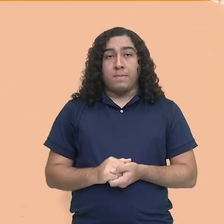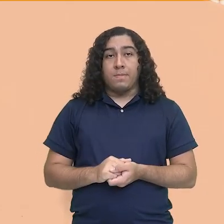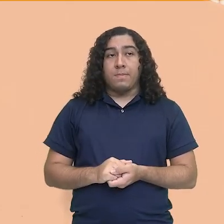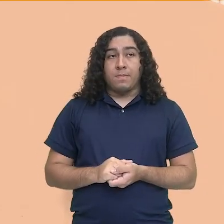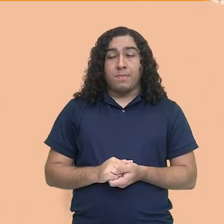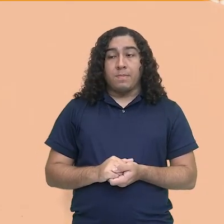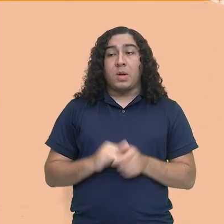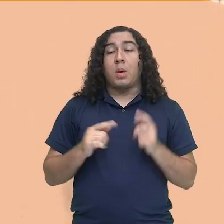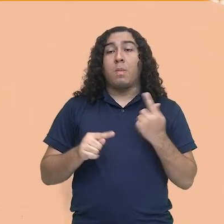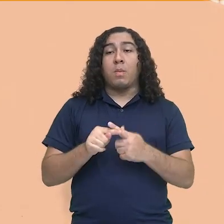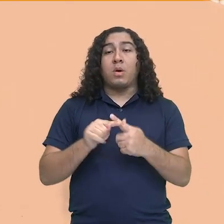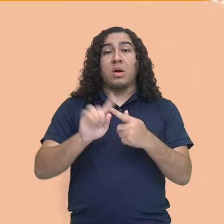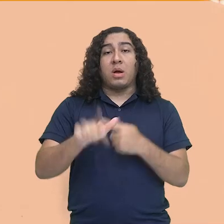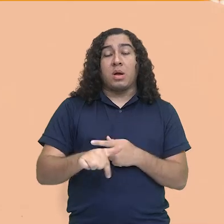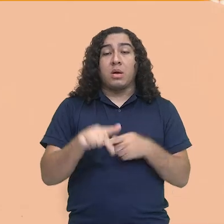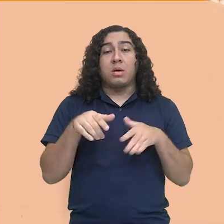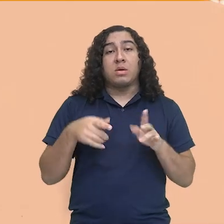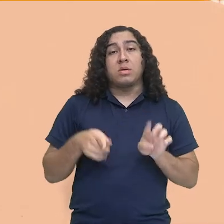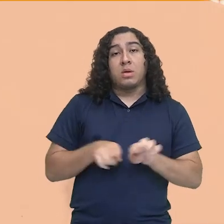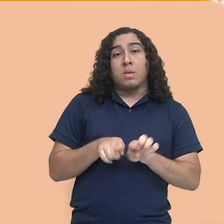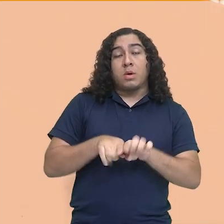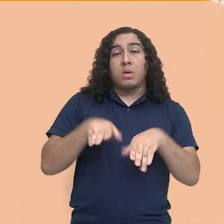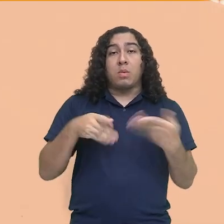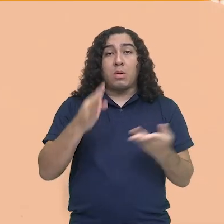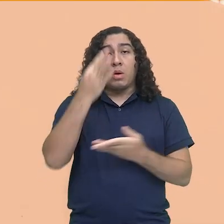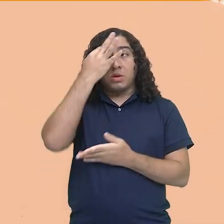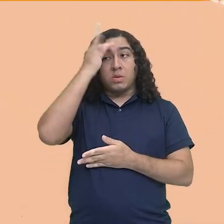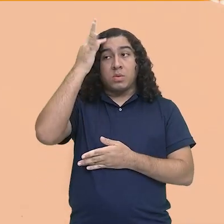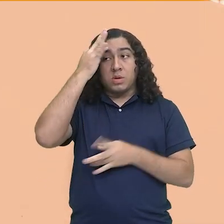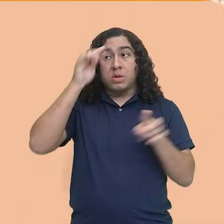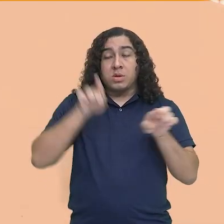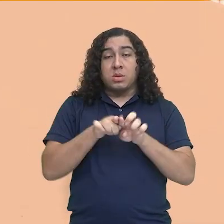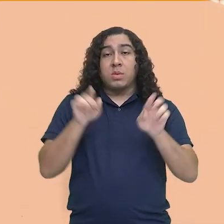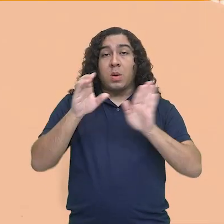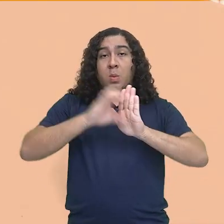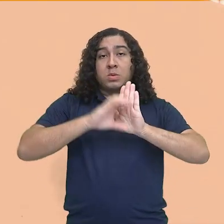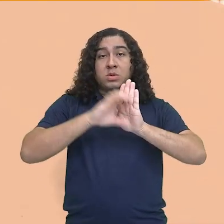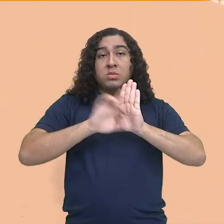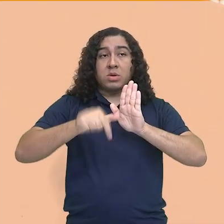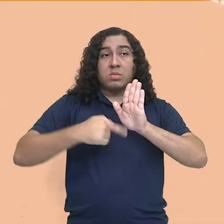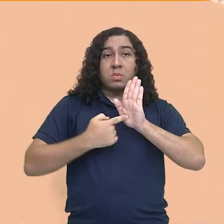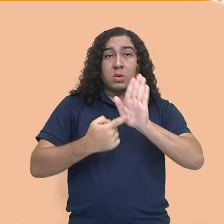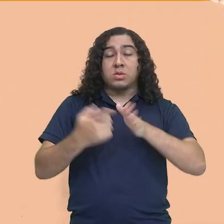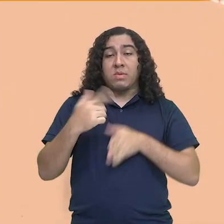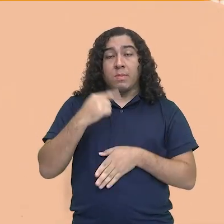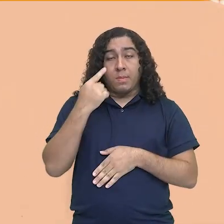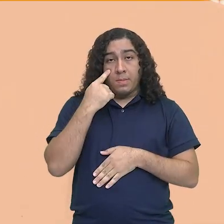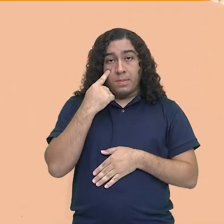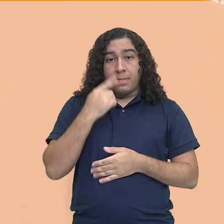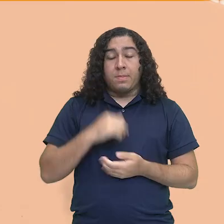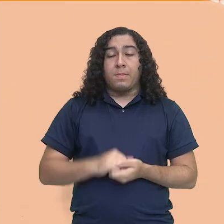que ele é clássico da sociologia e quais são as suas teorias e conceitos que ele traz para nós. Vamos lá?